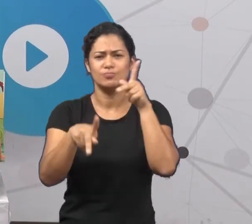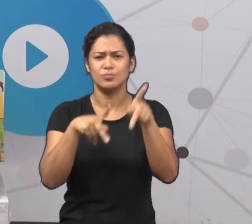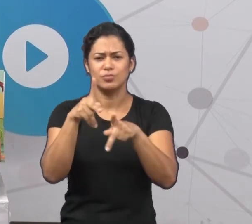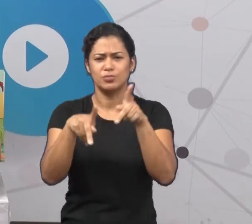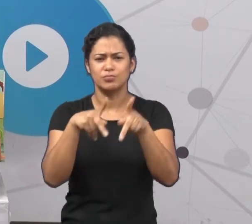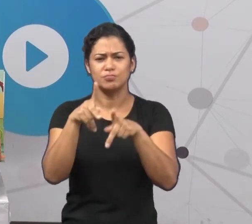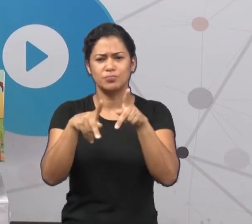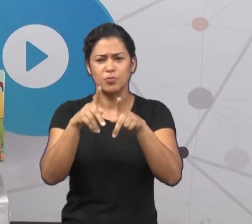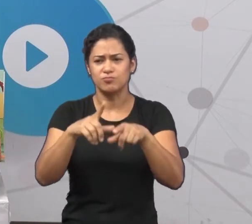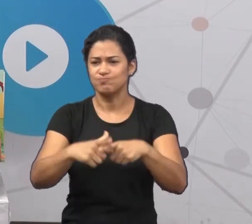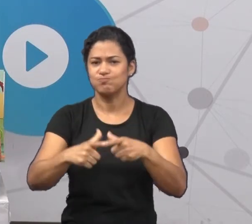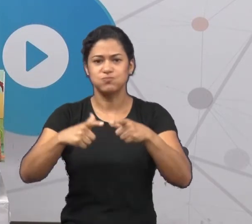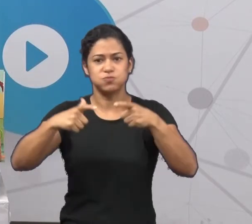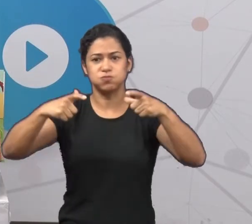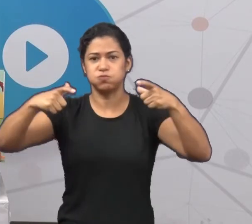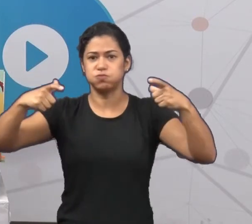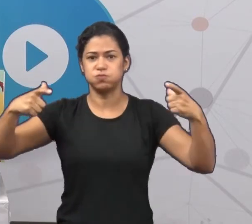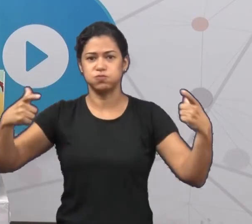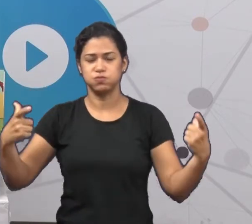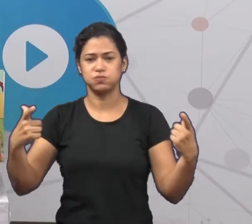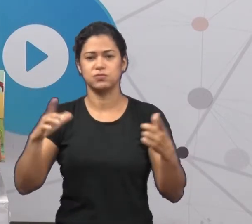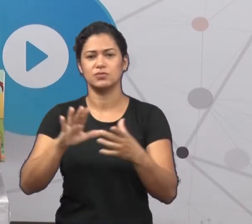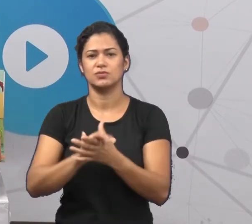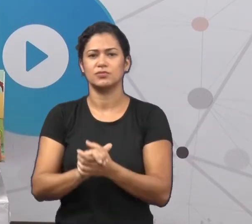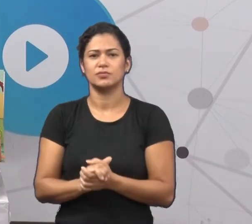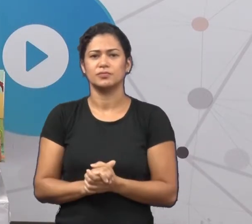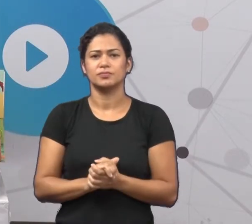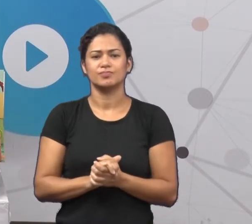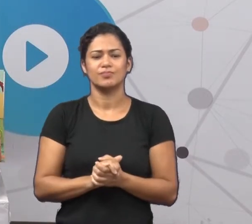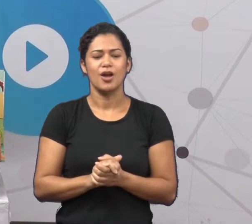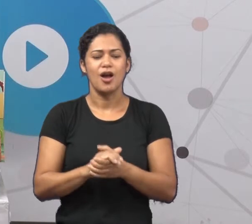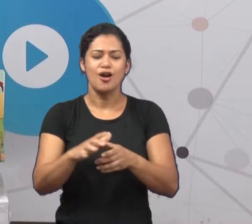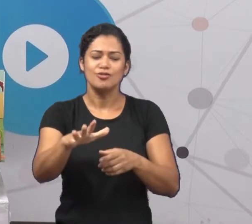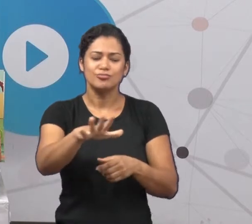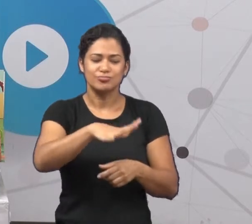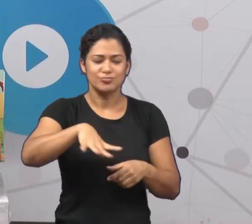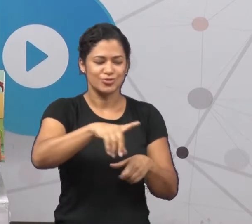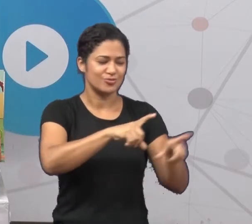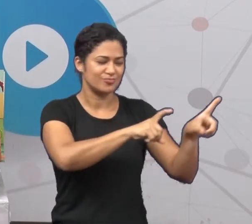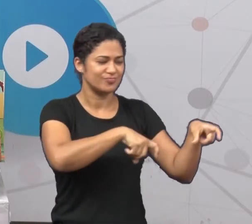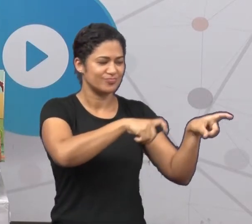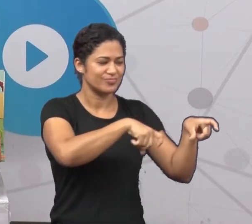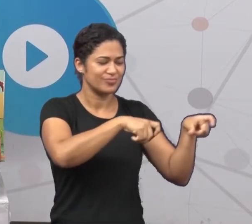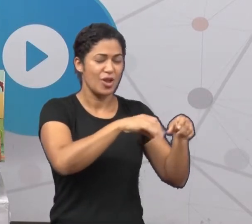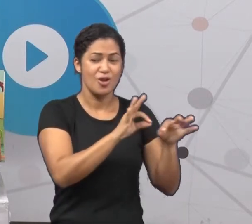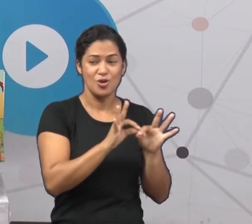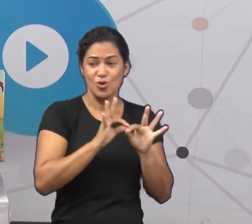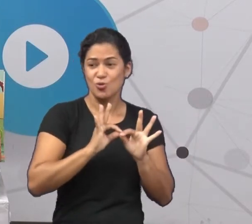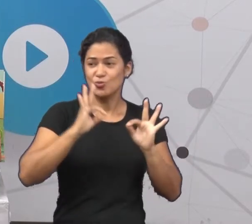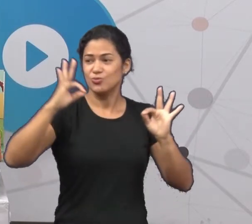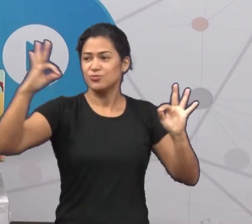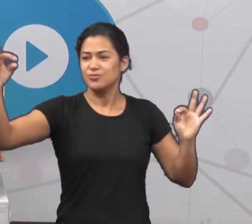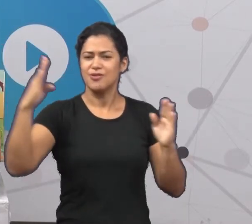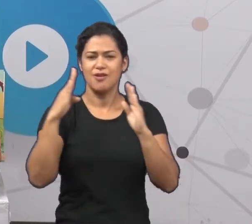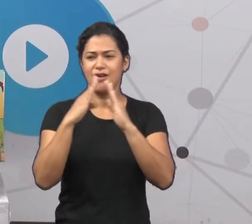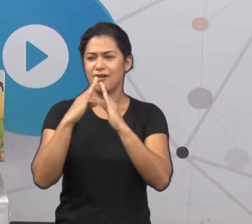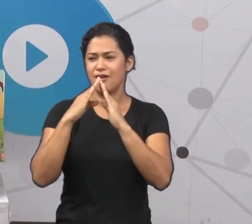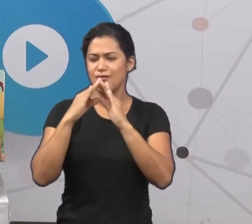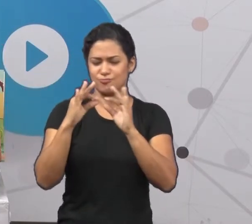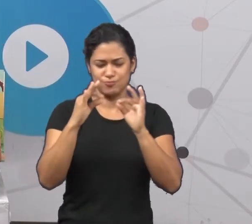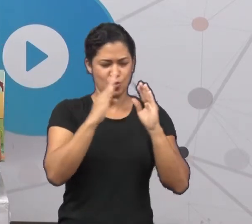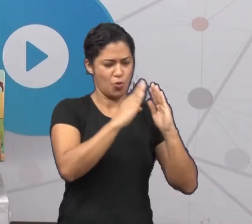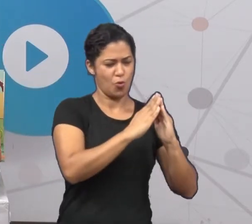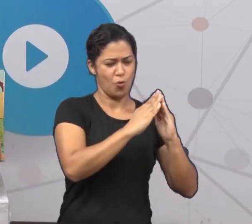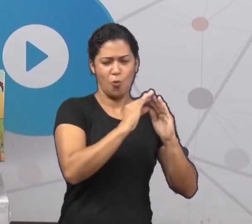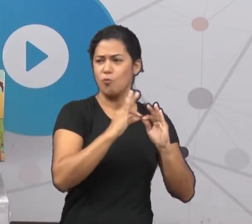urbana é bem maior que a da zona rural. Na zona rural, as propriedades são bem distantes uma das outras. Existem